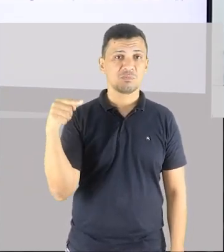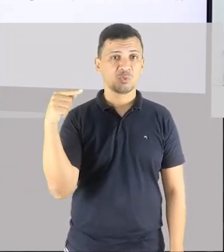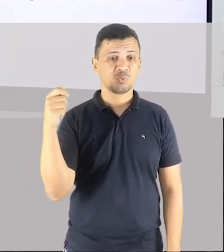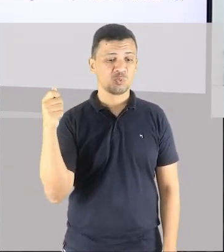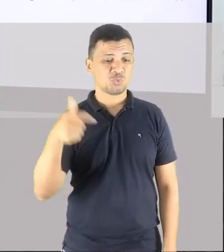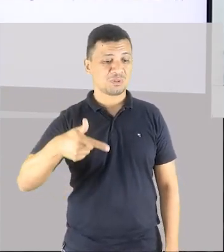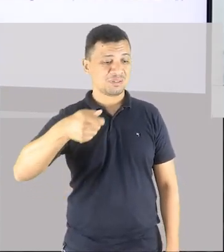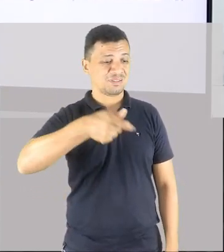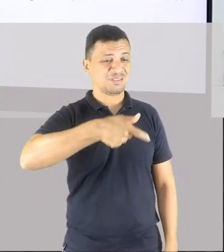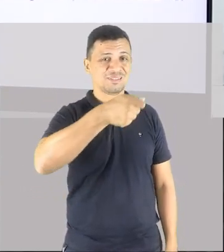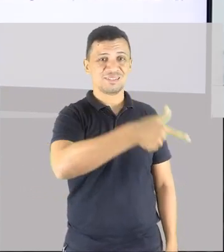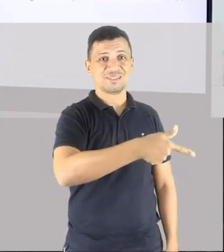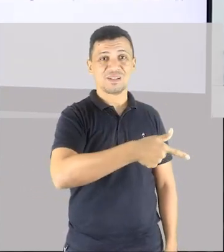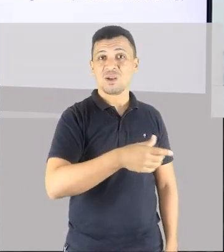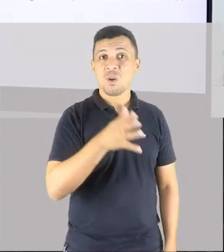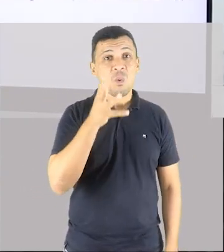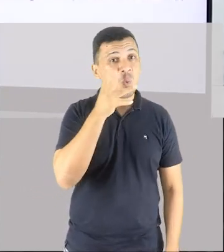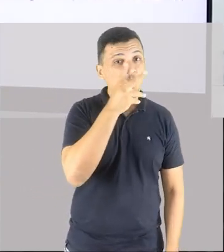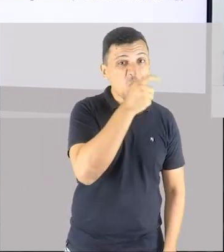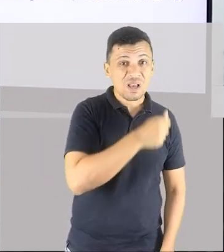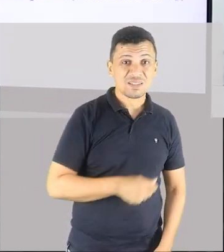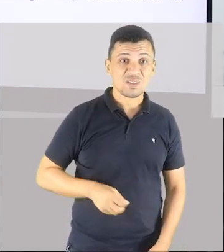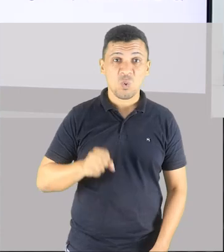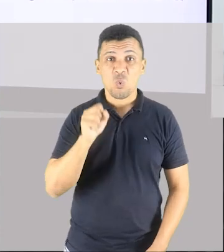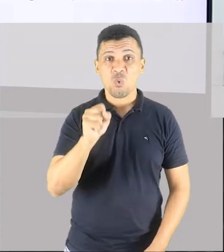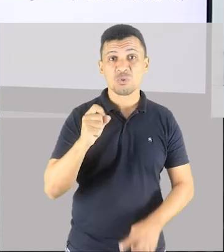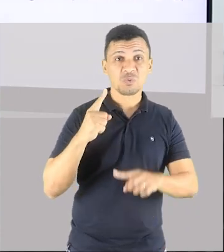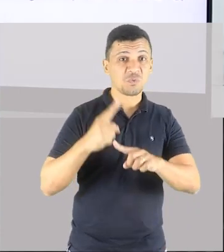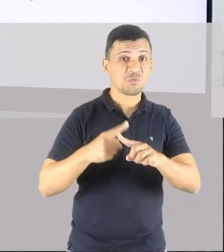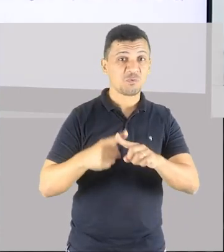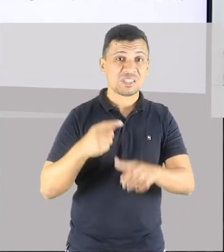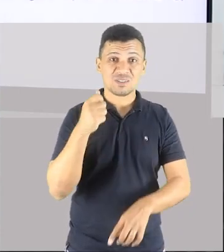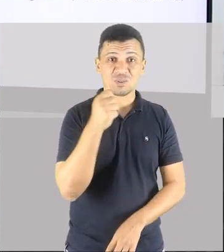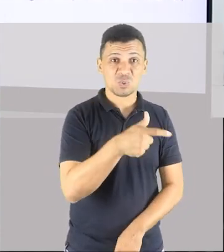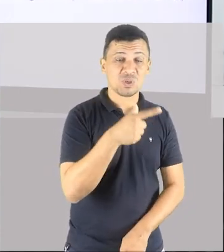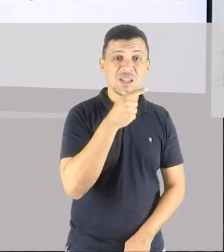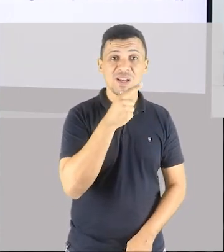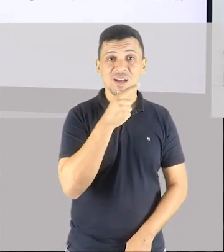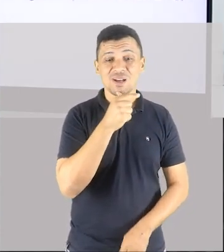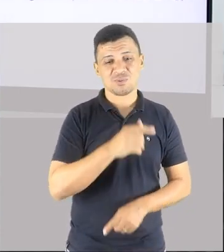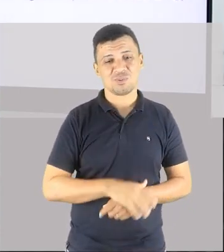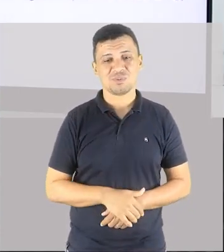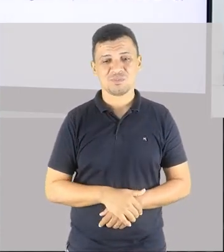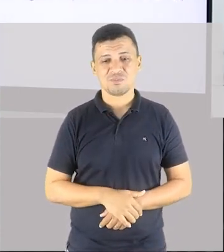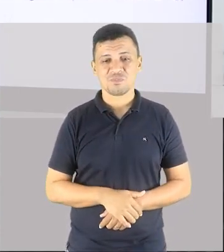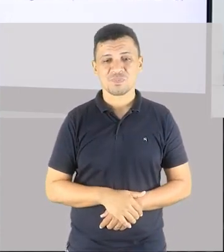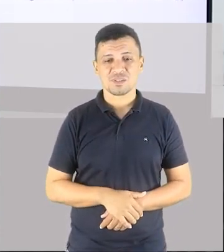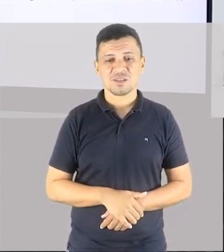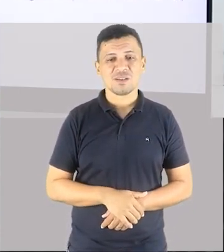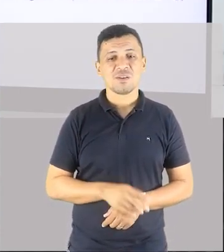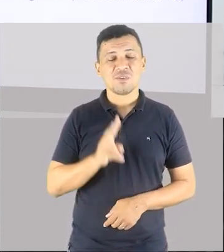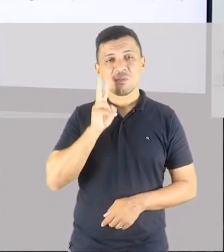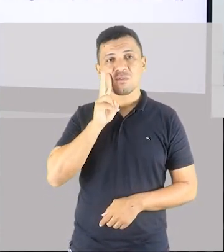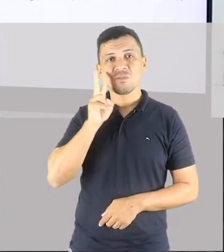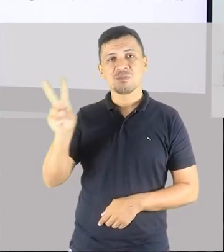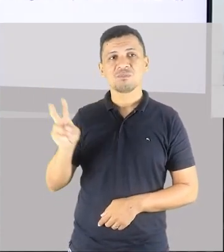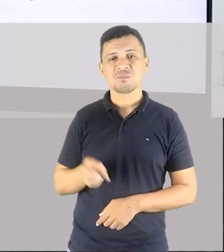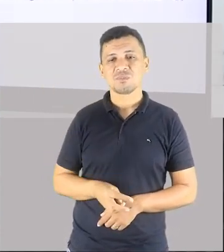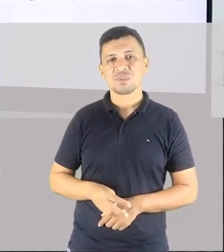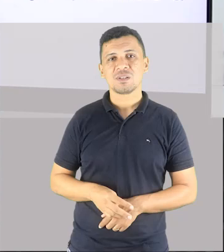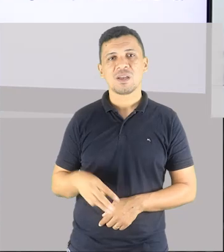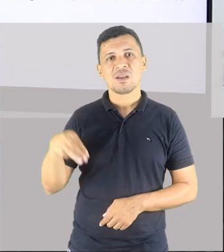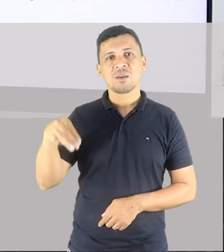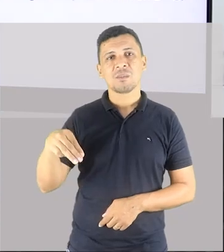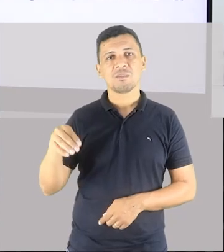é quase 8 vezes maior do que a da água. Mas olha o interessante, olha o mercúrio, moçada, como ele é